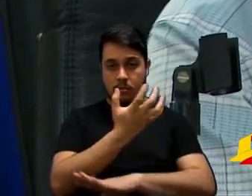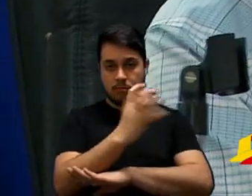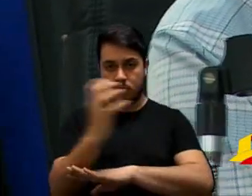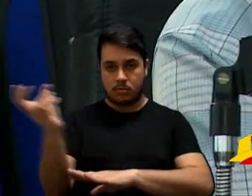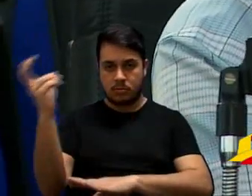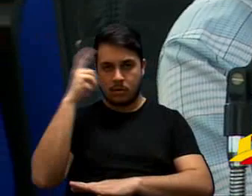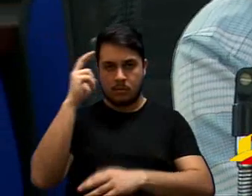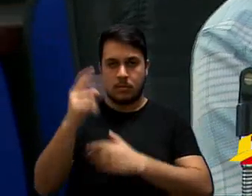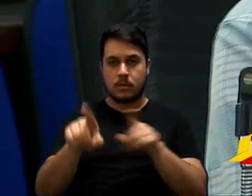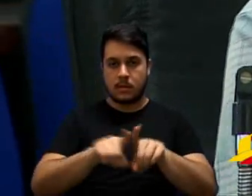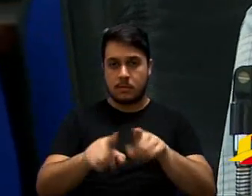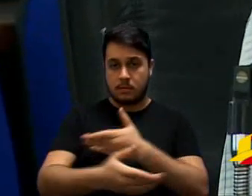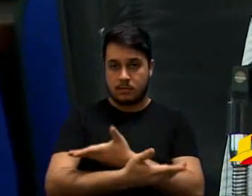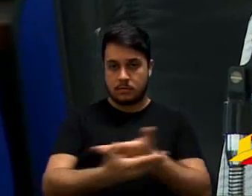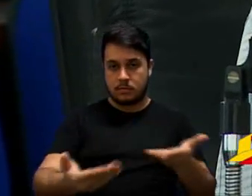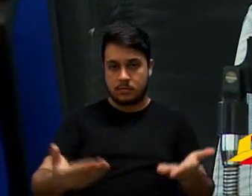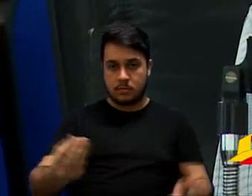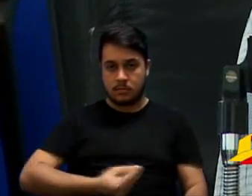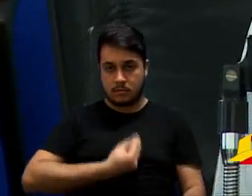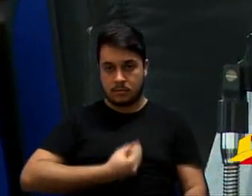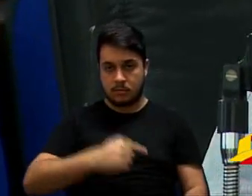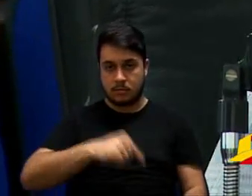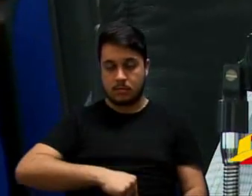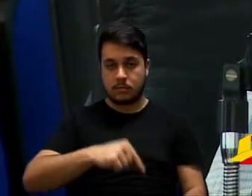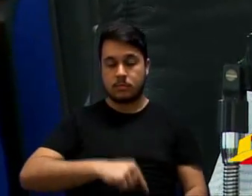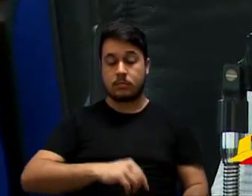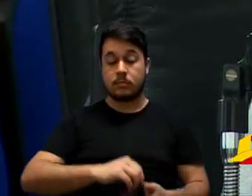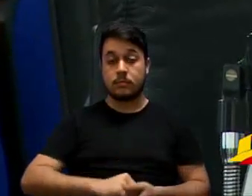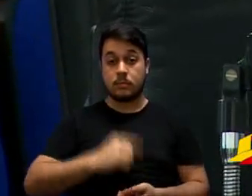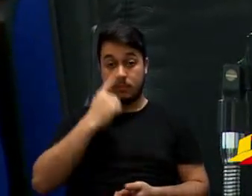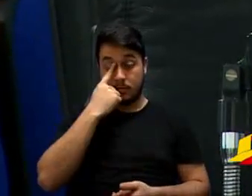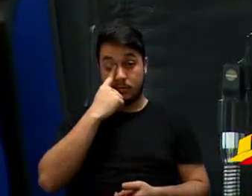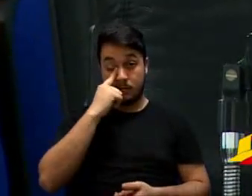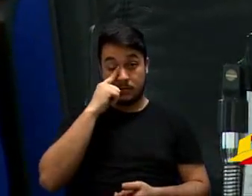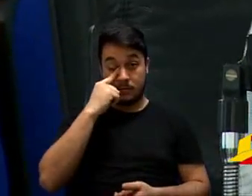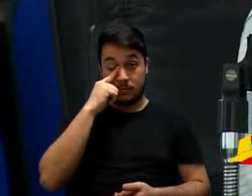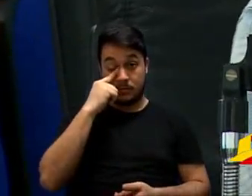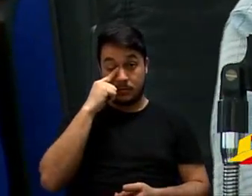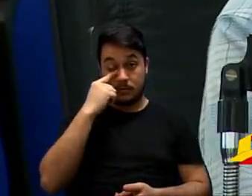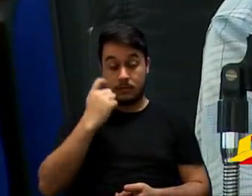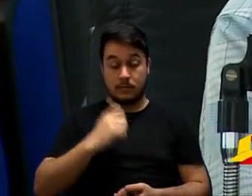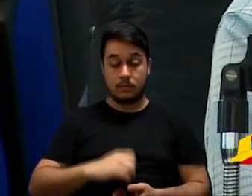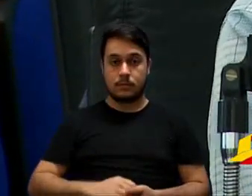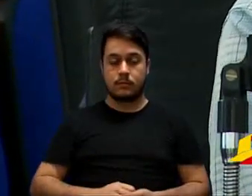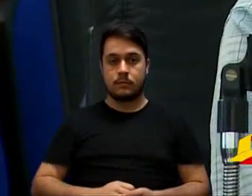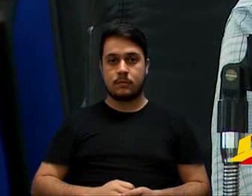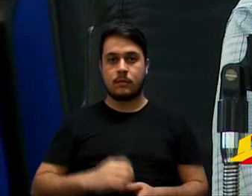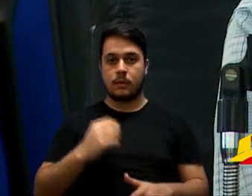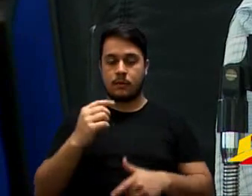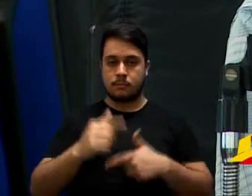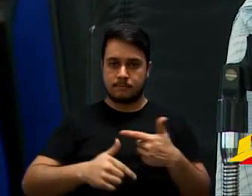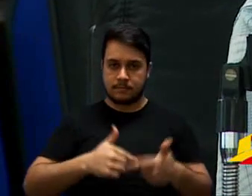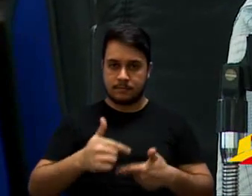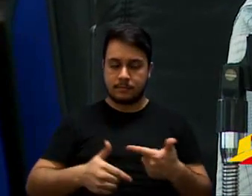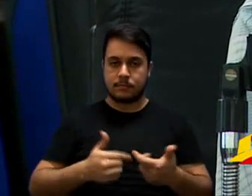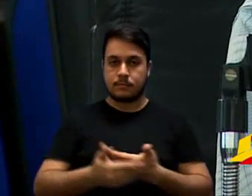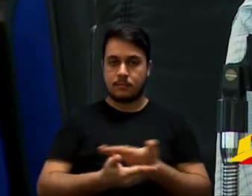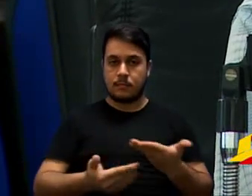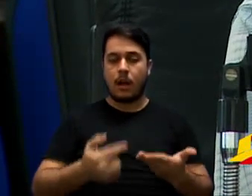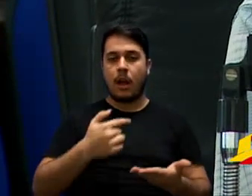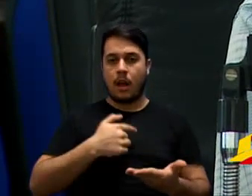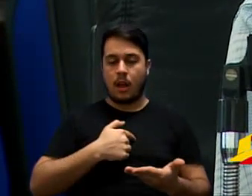estão presentes aqui é como ganhamos do trabalho de vocês vou tentar ser bem objetivo